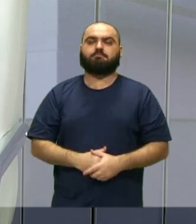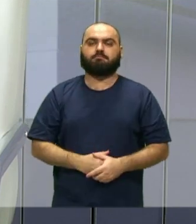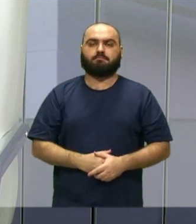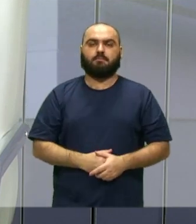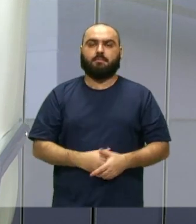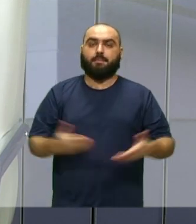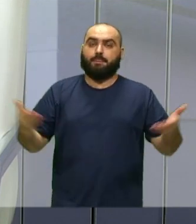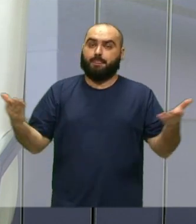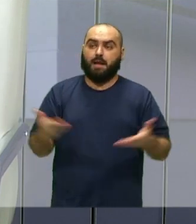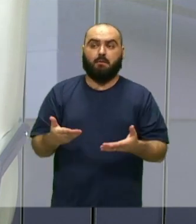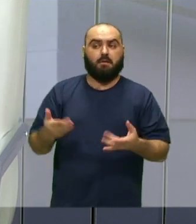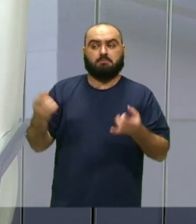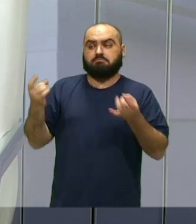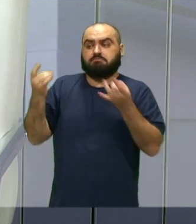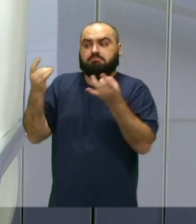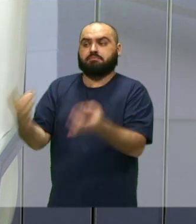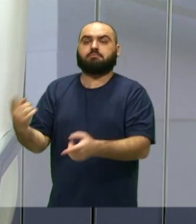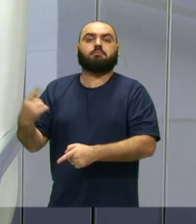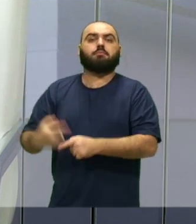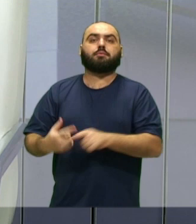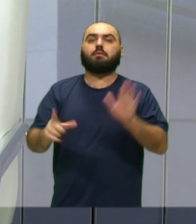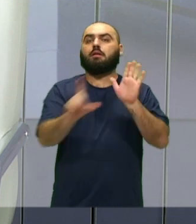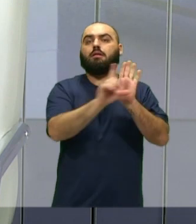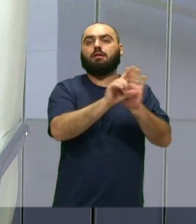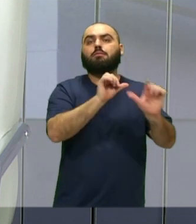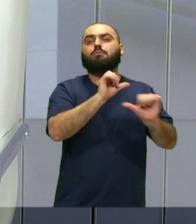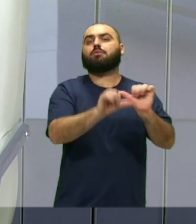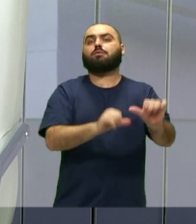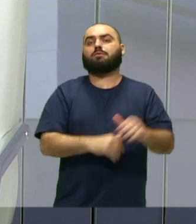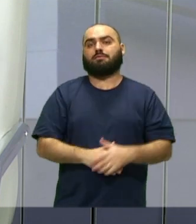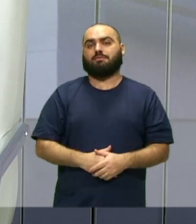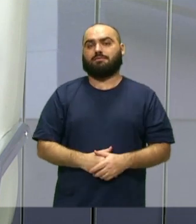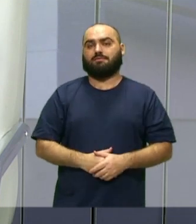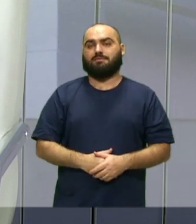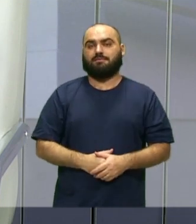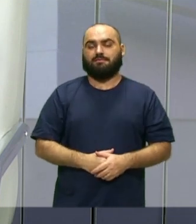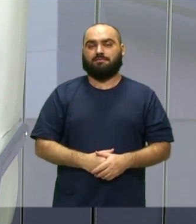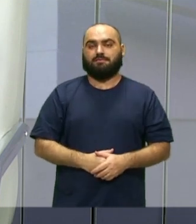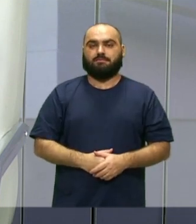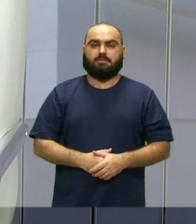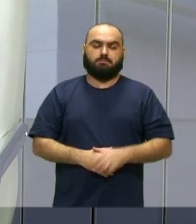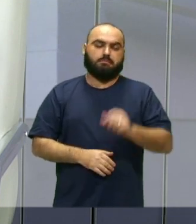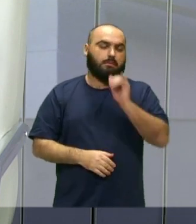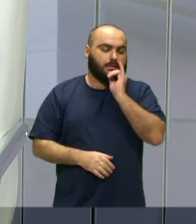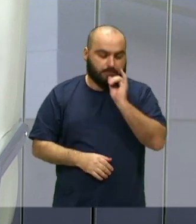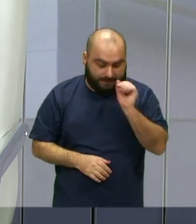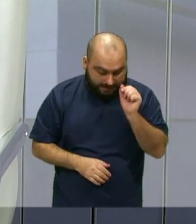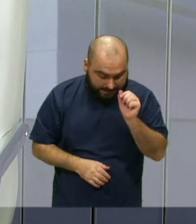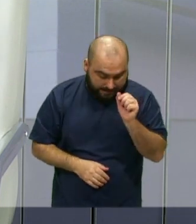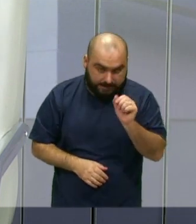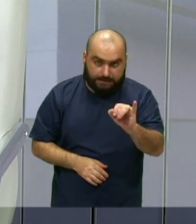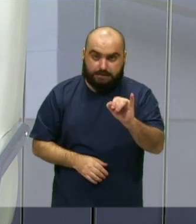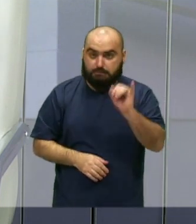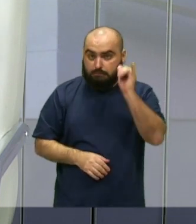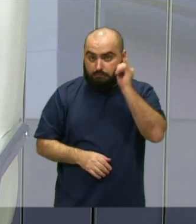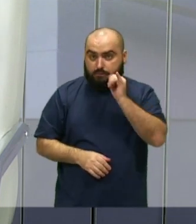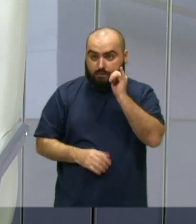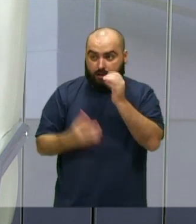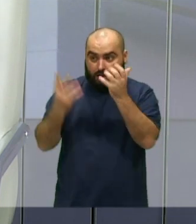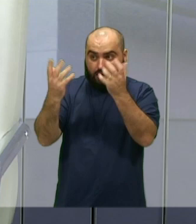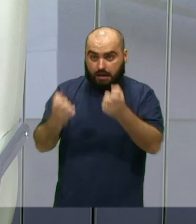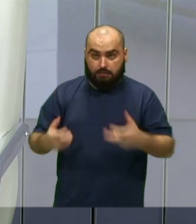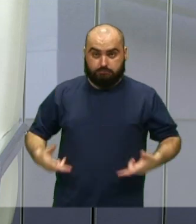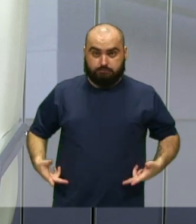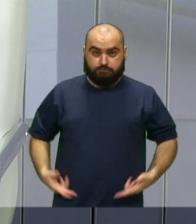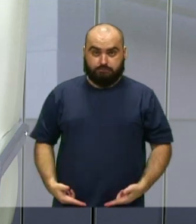agora vão ter que cair. Por quê? Porque a lei mudou. A lei mudou. Hoje, se a mulher quiser fazer a laqueadura, ela